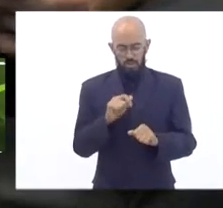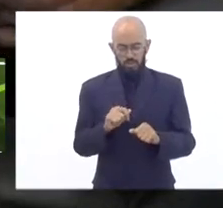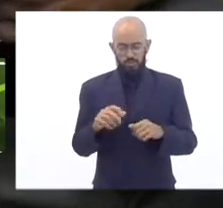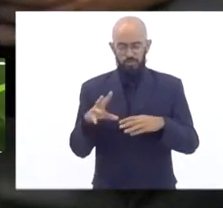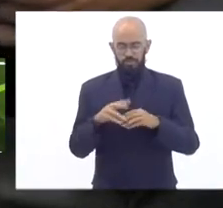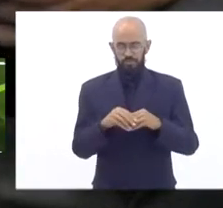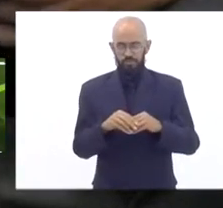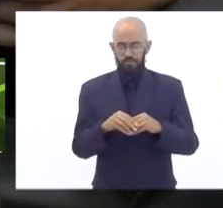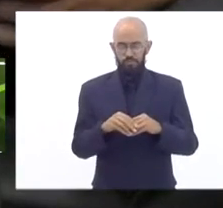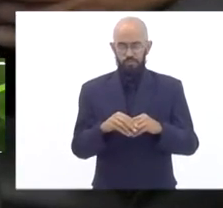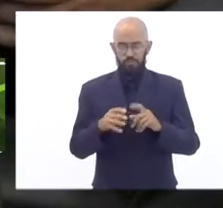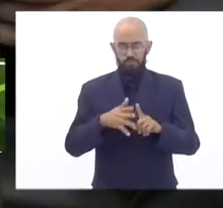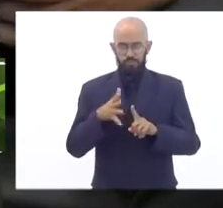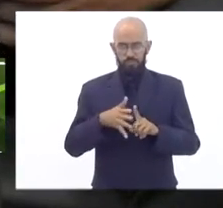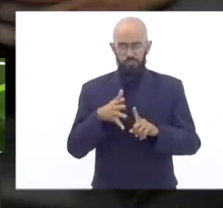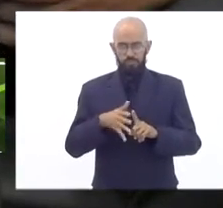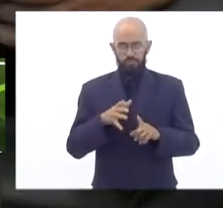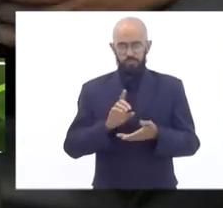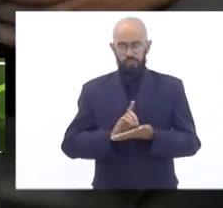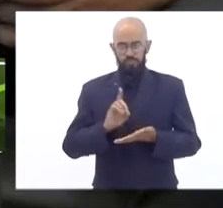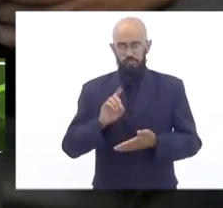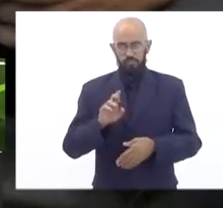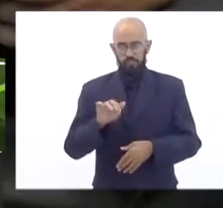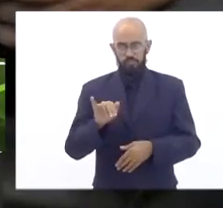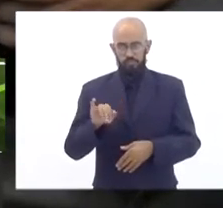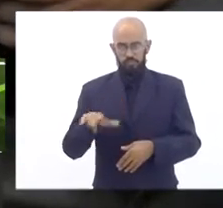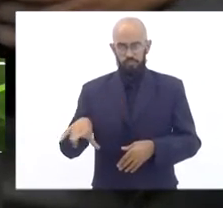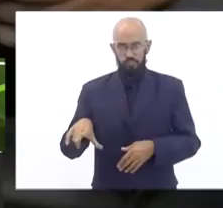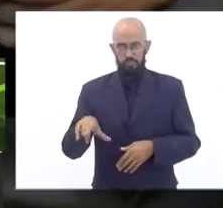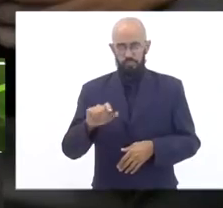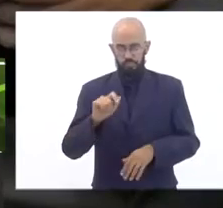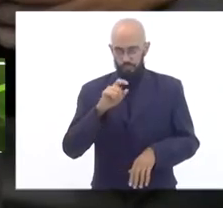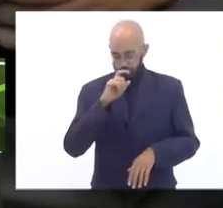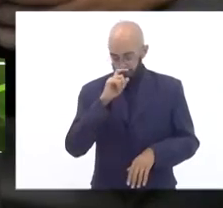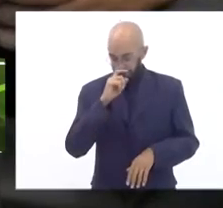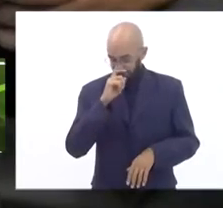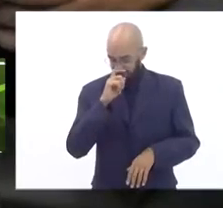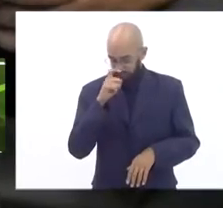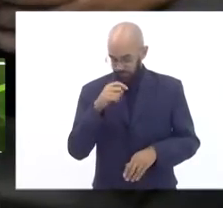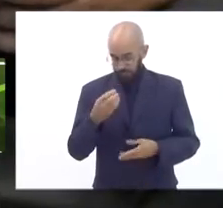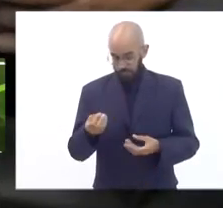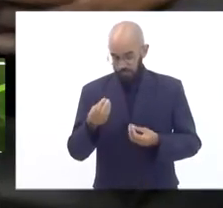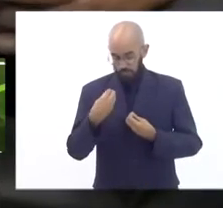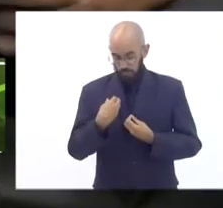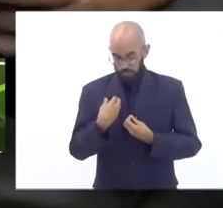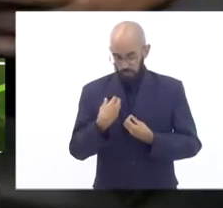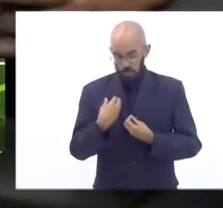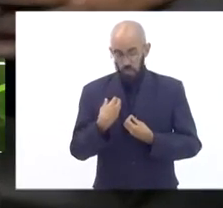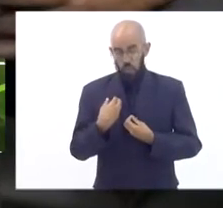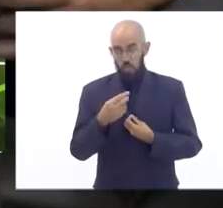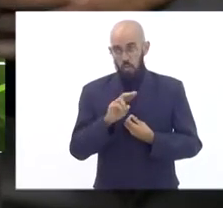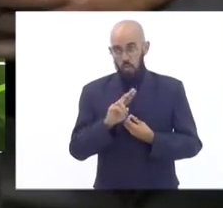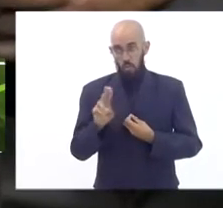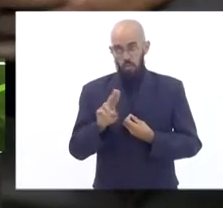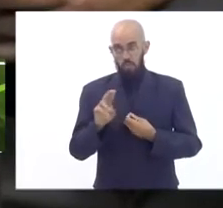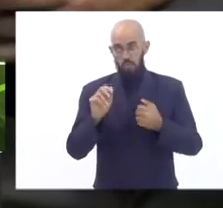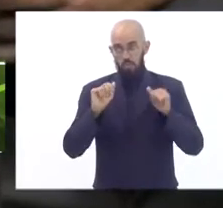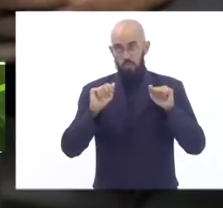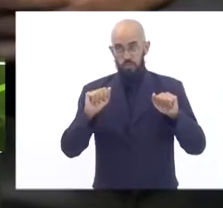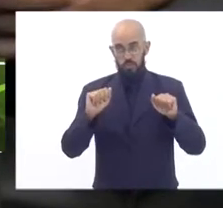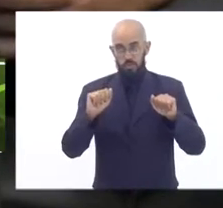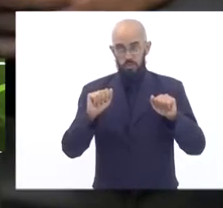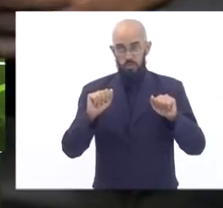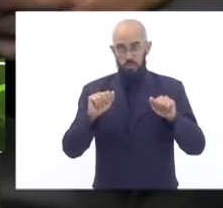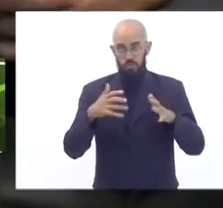doutora Raquel Lima, né? E foi a doutora Raquel Lima que nos trouxe o nome dos assessores. E aí, secretária, eu